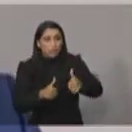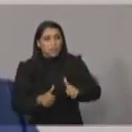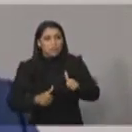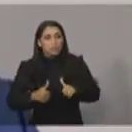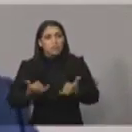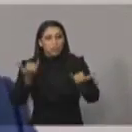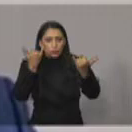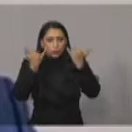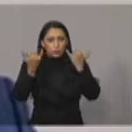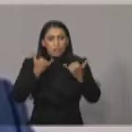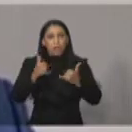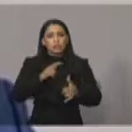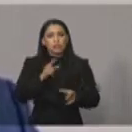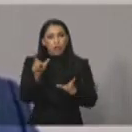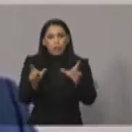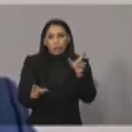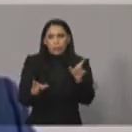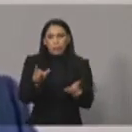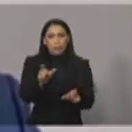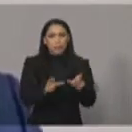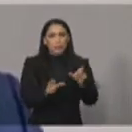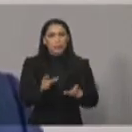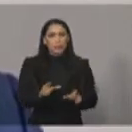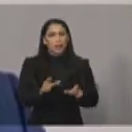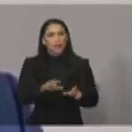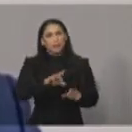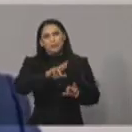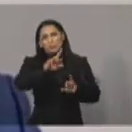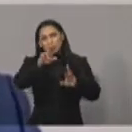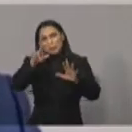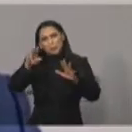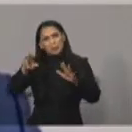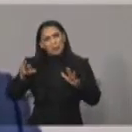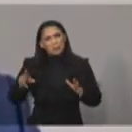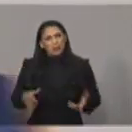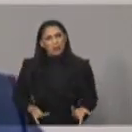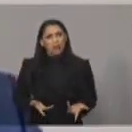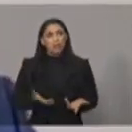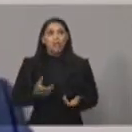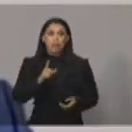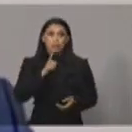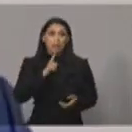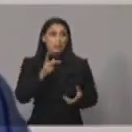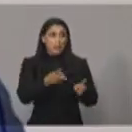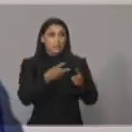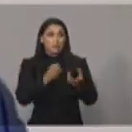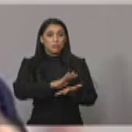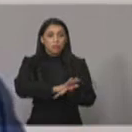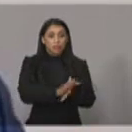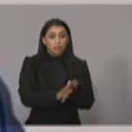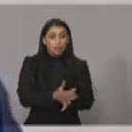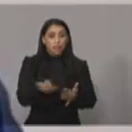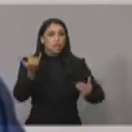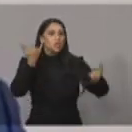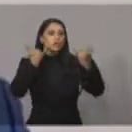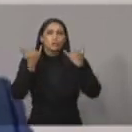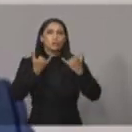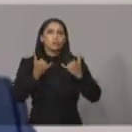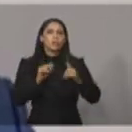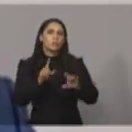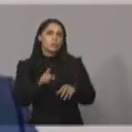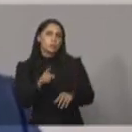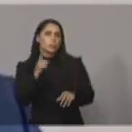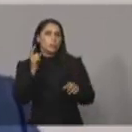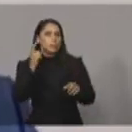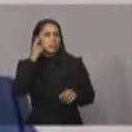ou a religião de indivíduos, que são dados sensíveis por sua grande capacidade discriminatória, com base em informações aparentemente irrelevantes, como o